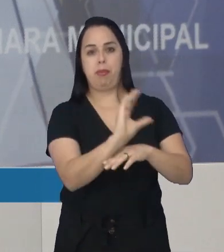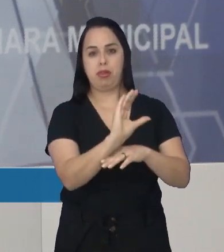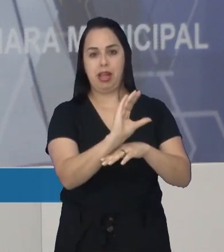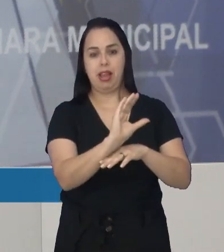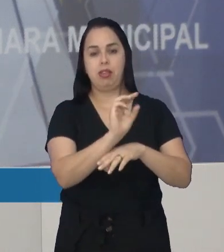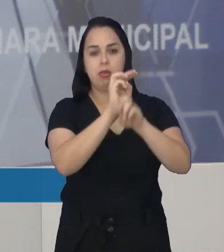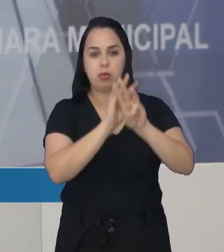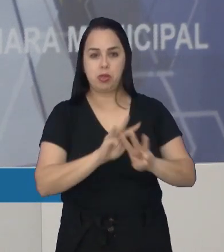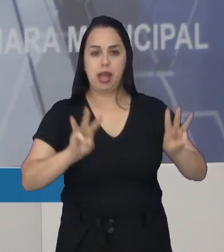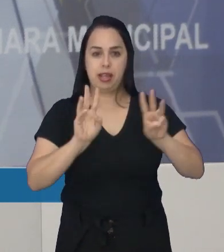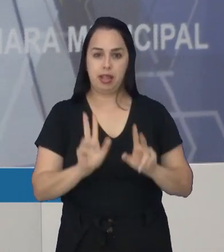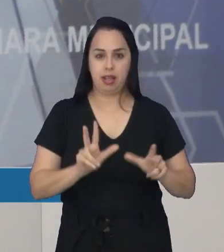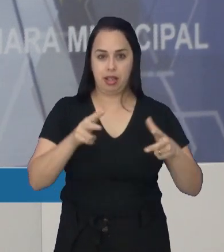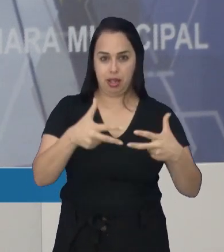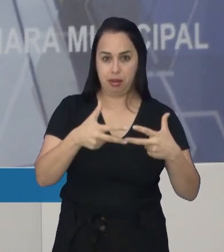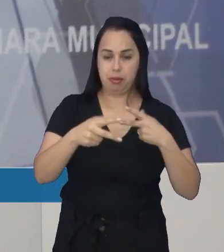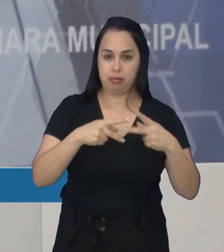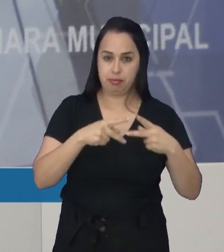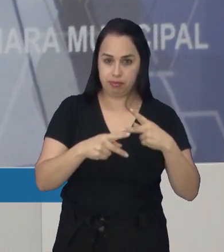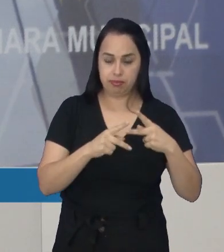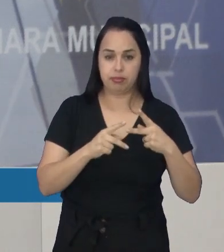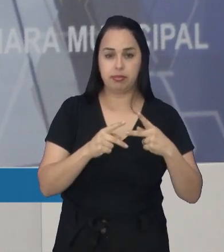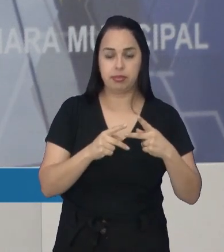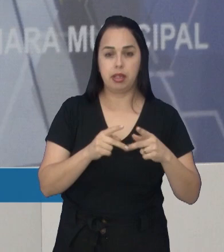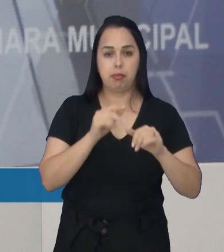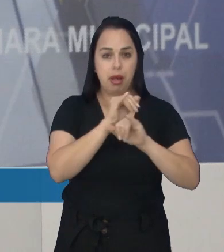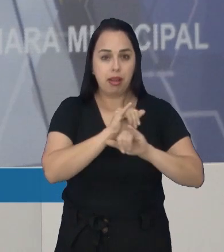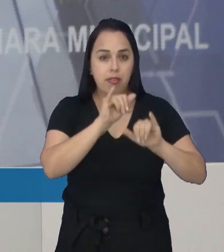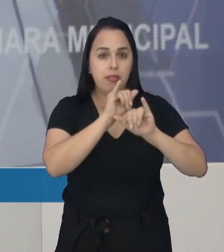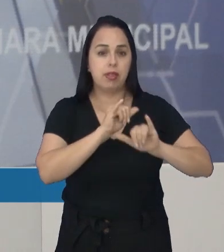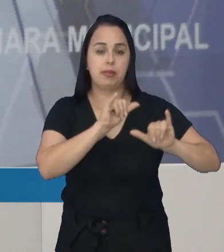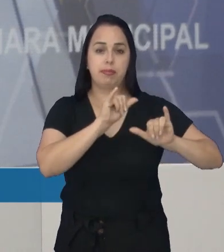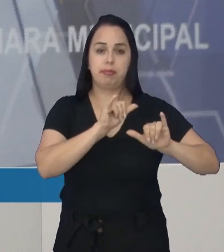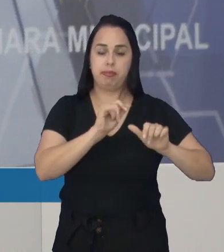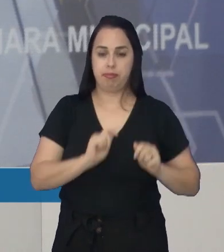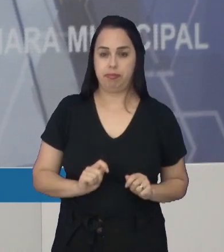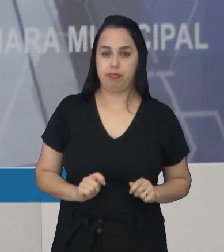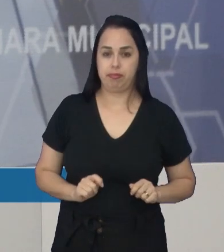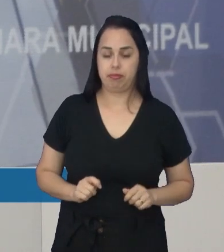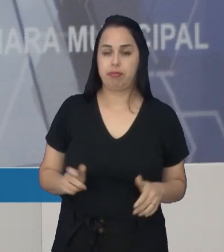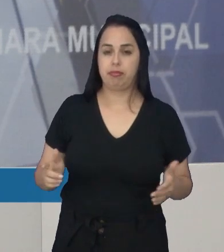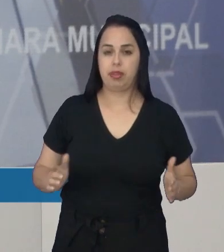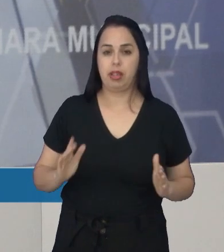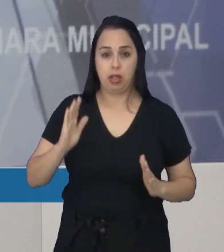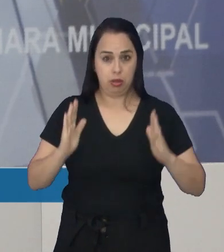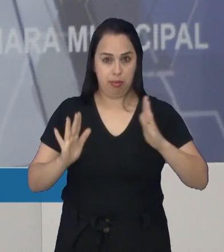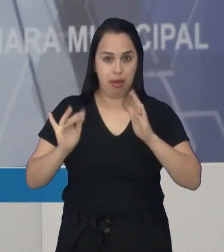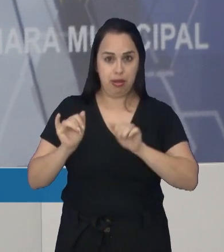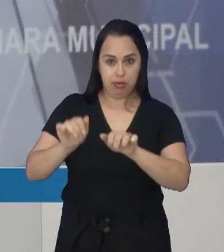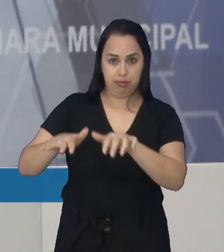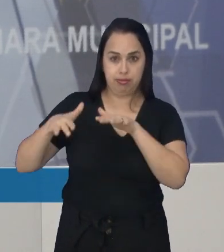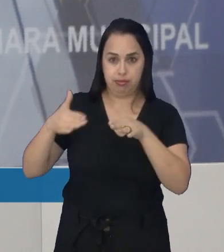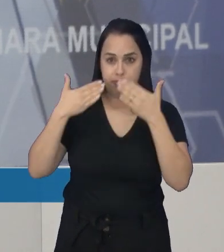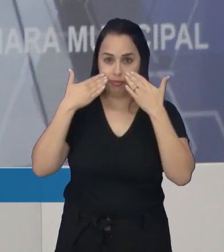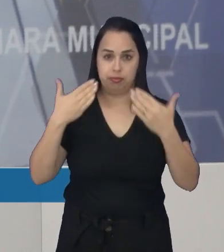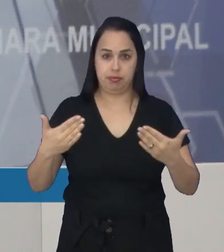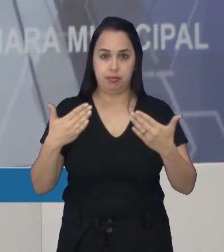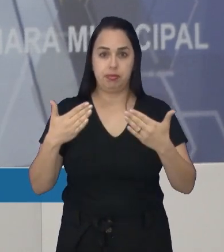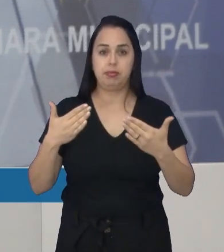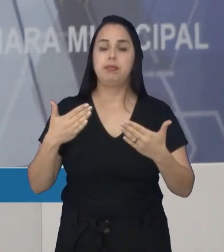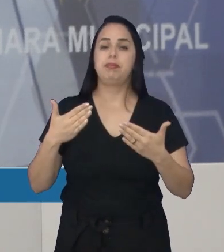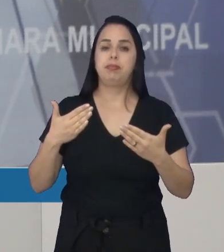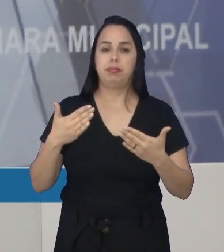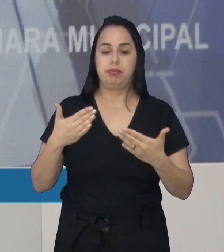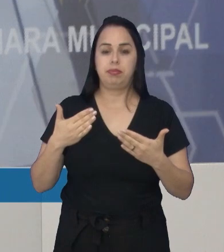no site da Câmara Municipal para divulgação e controle público durante a audiência pública será mantido no recinto